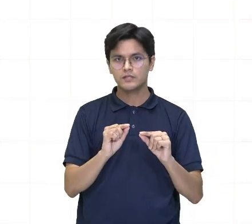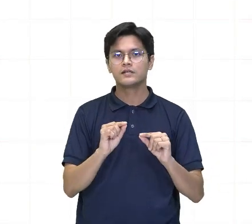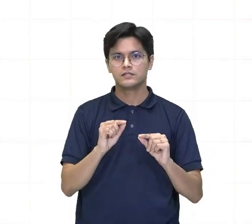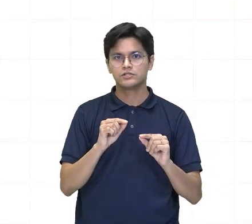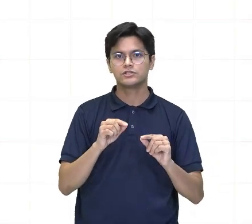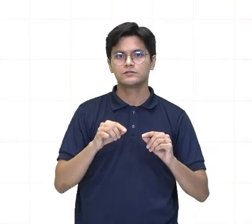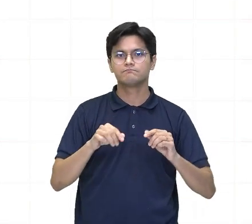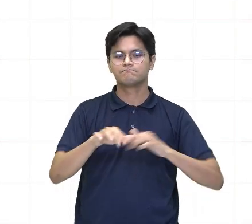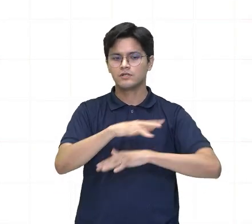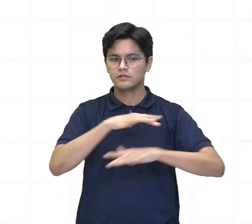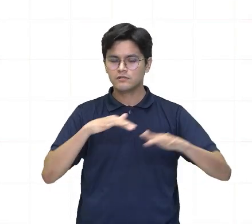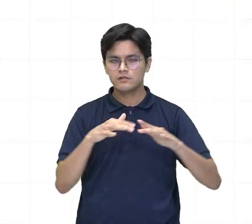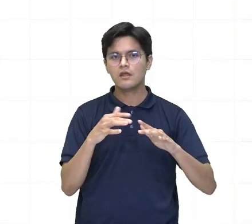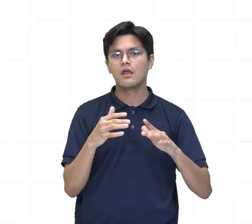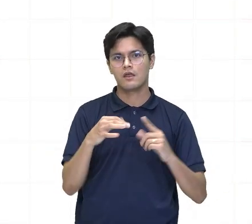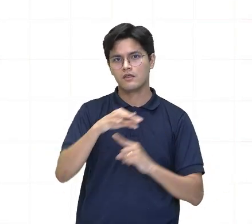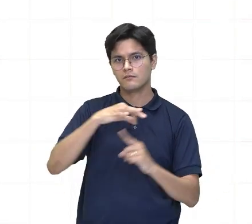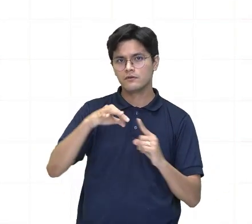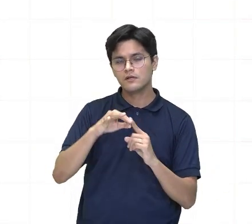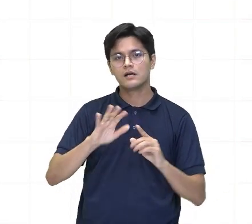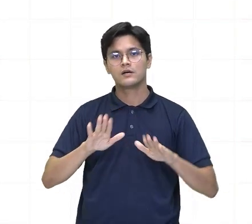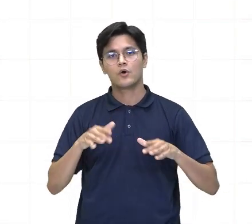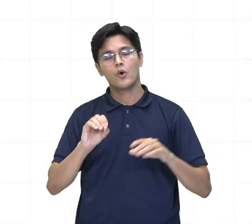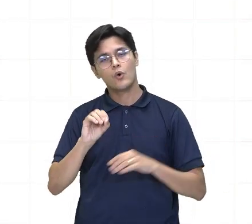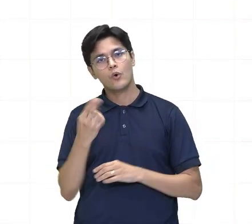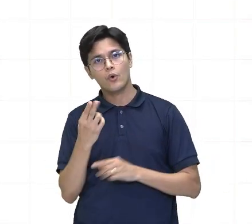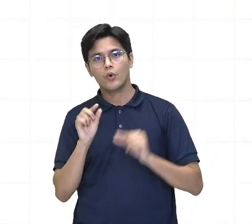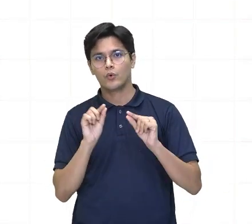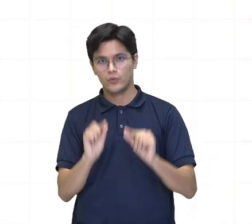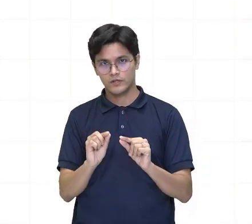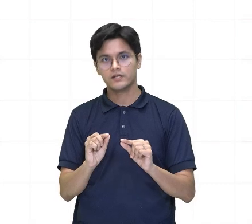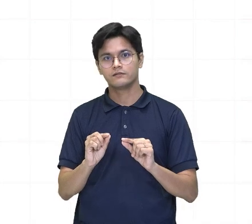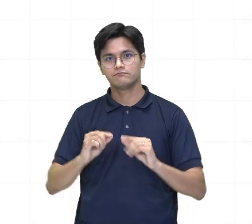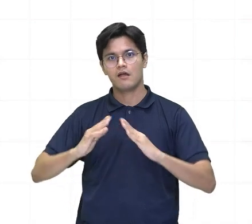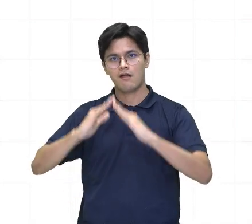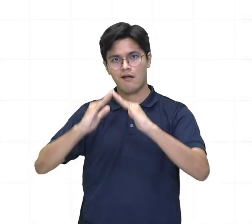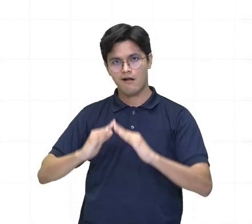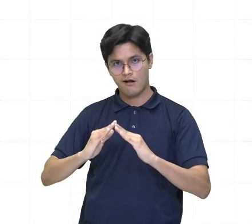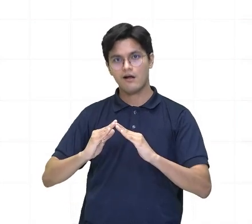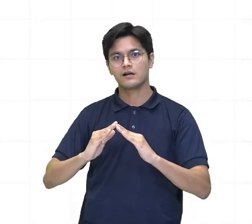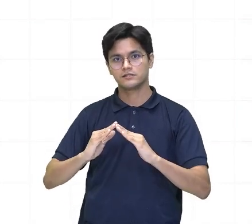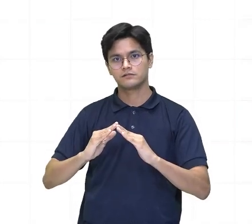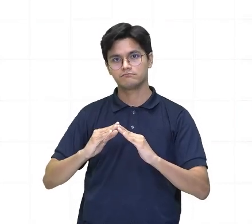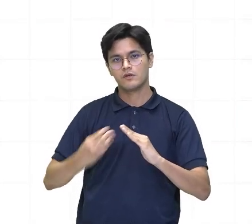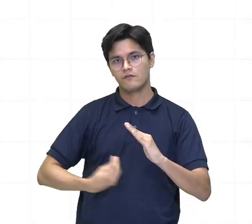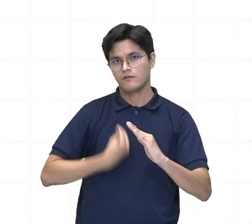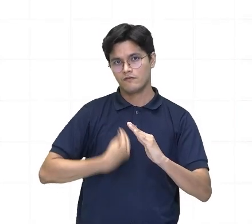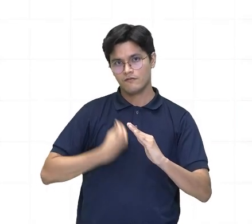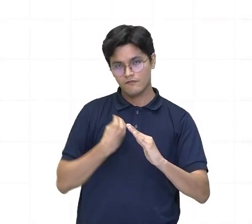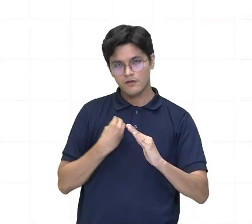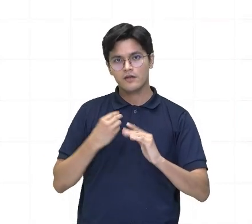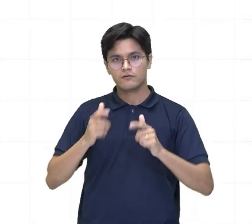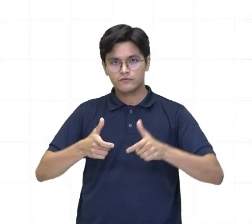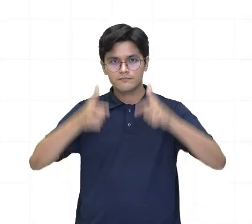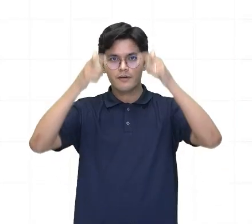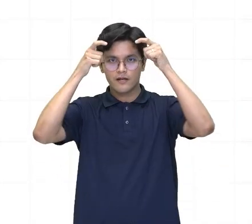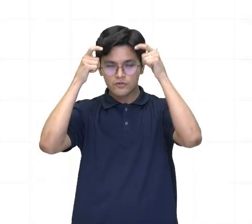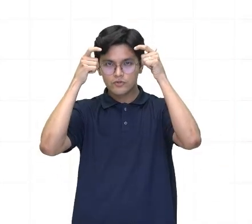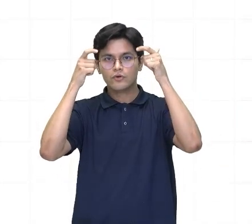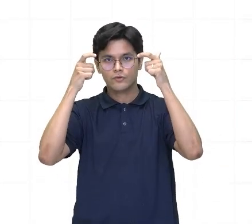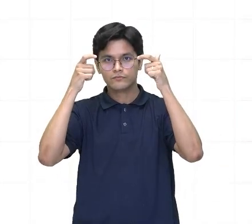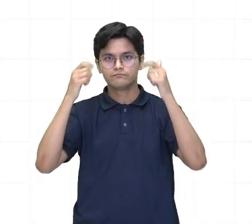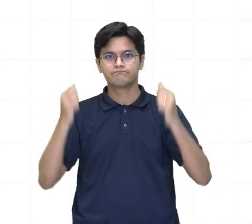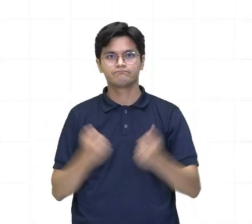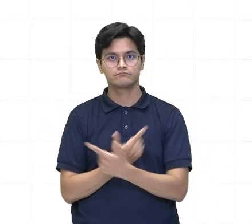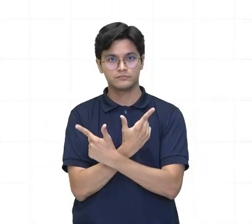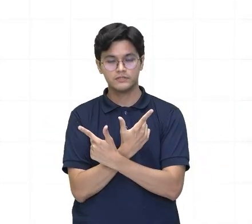né? Ou então uma moradia para o imperador Inca. Em Machu Picchu, né, essa cidade